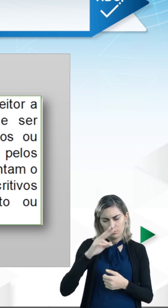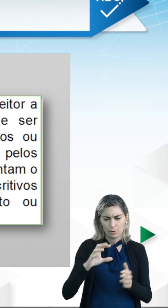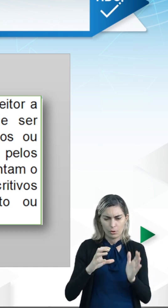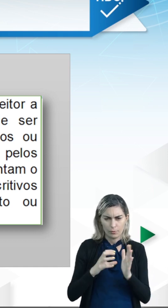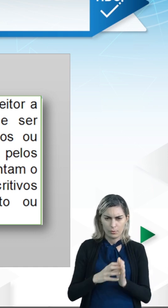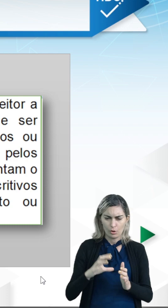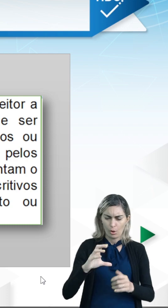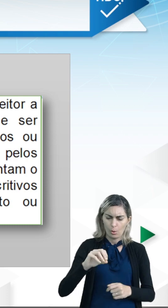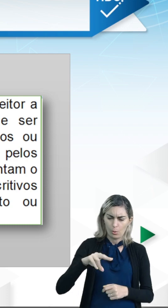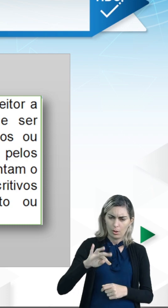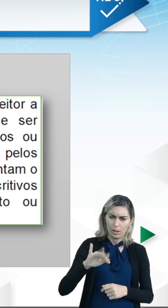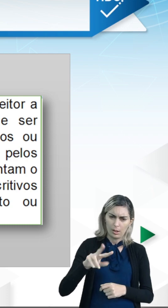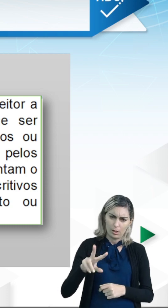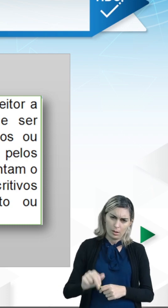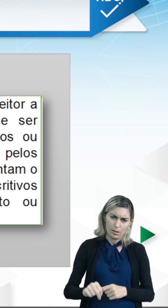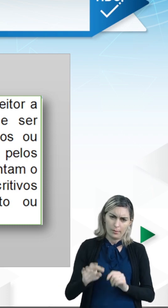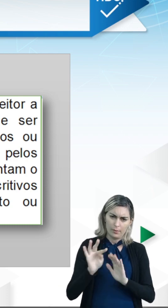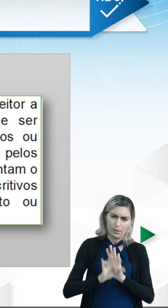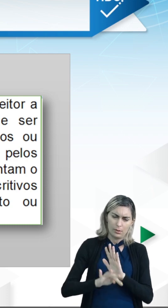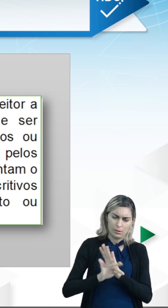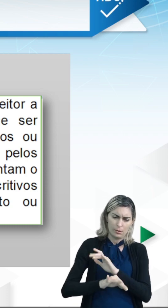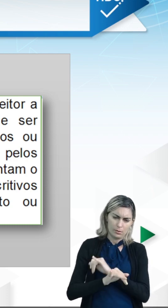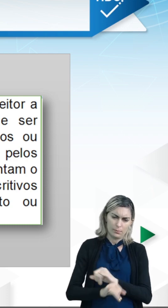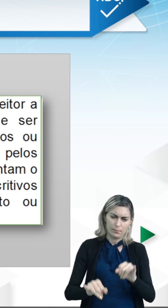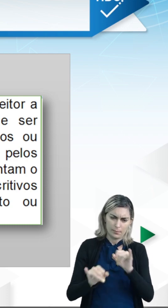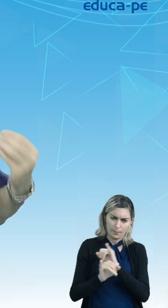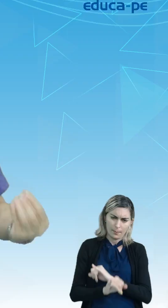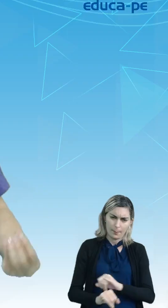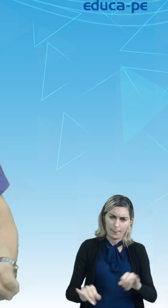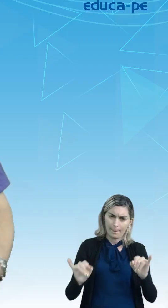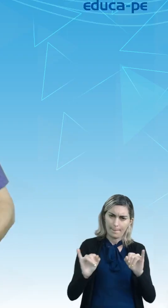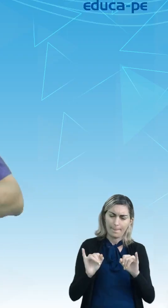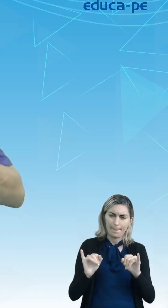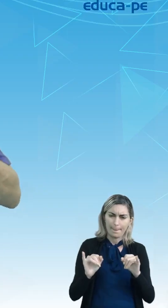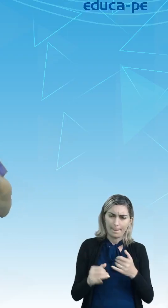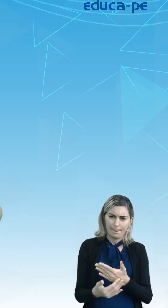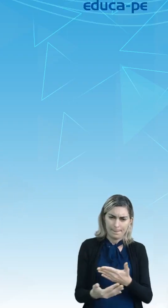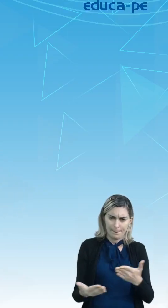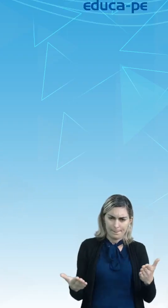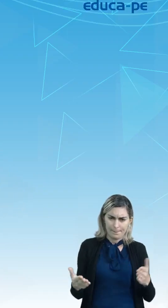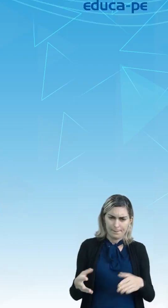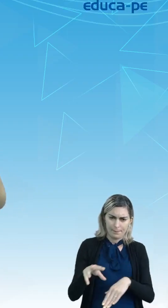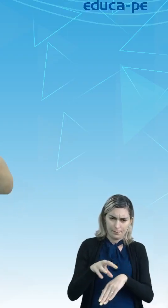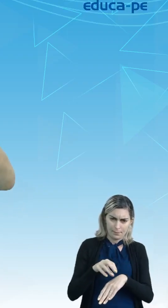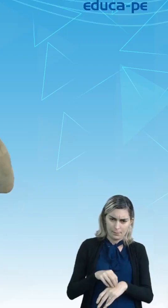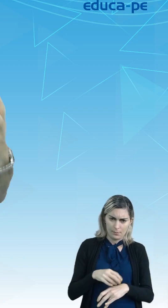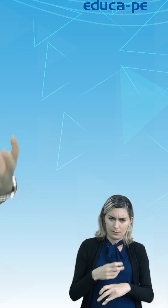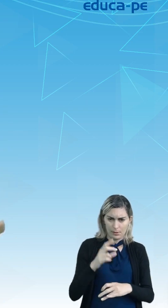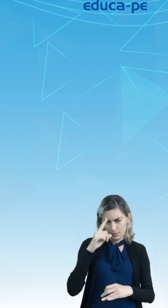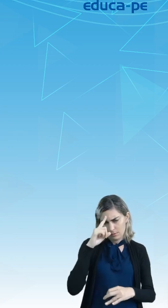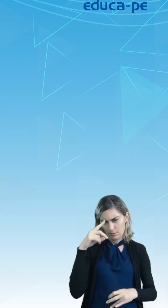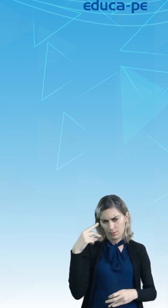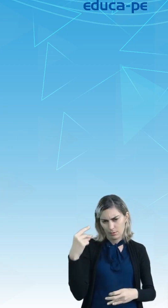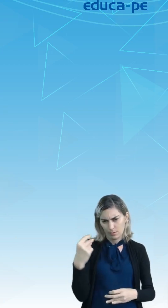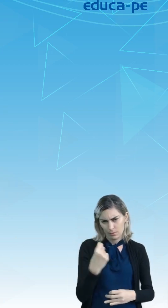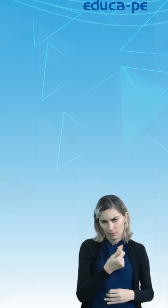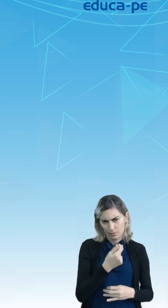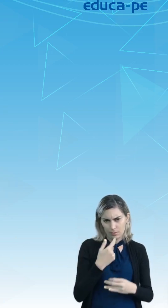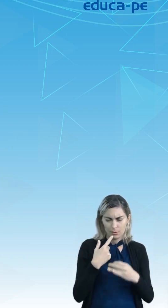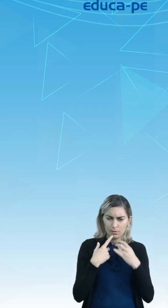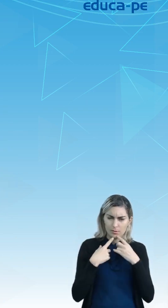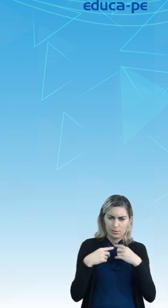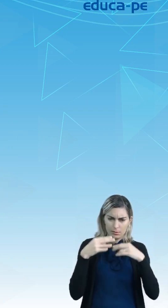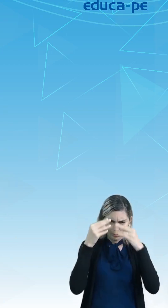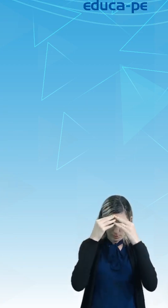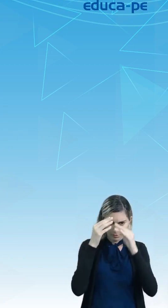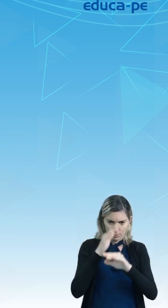função conativa, texto publicitário, a justamente embasar a criatividade com a linguagem,